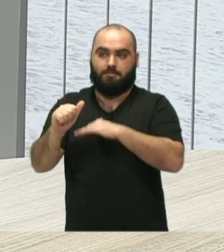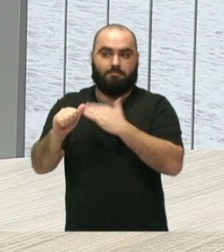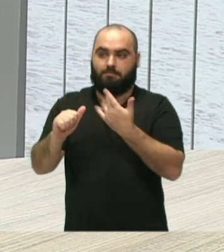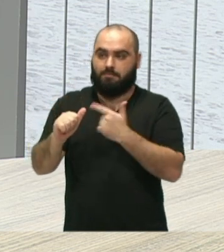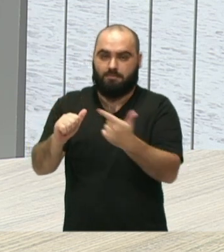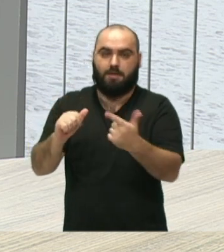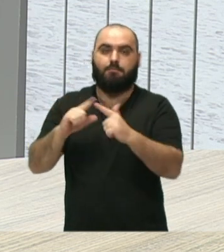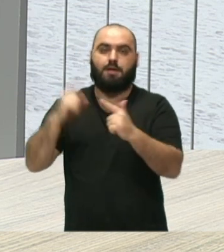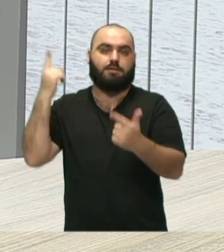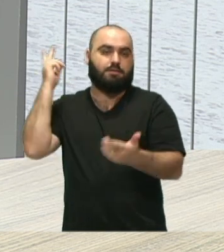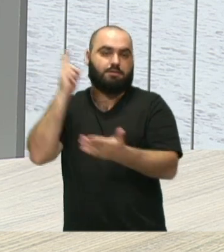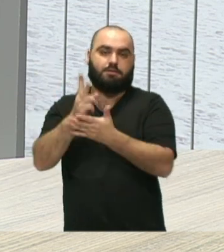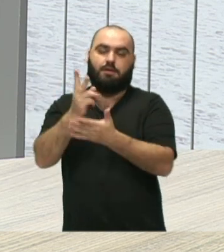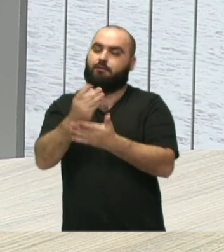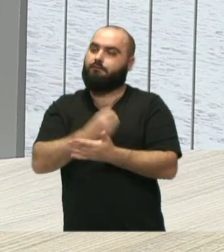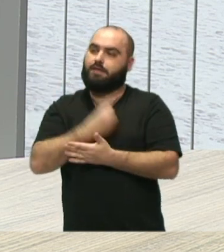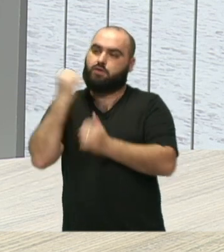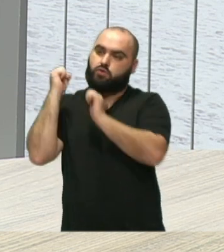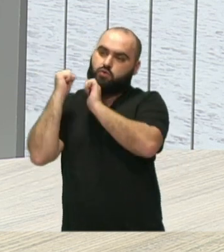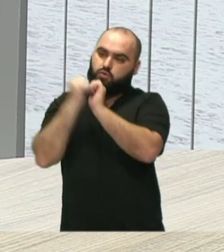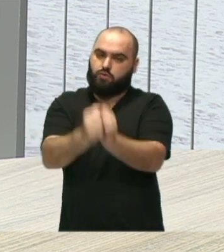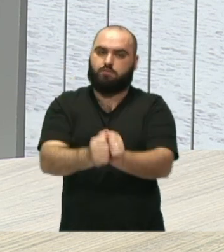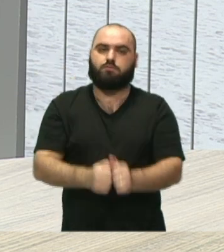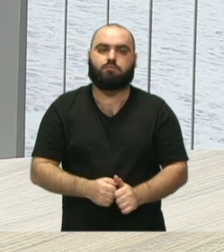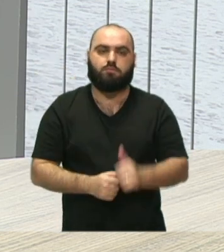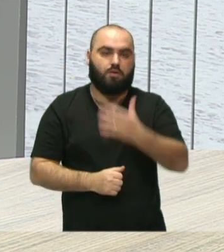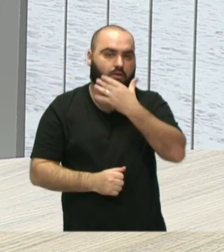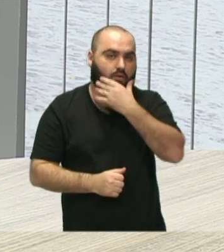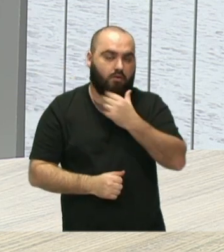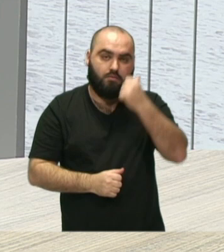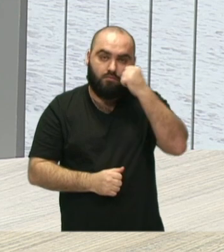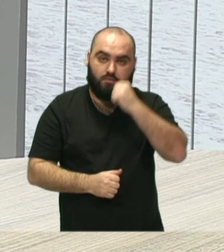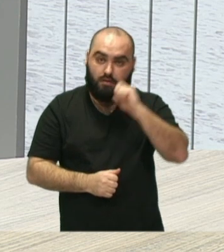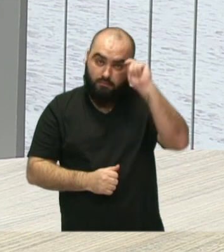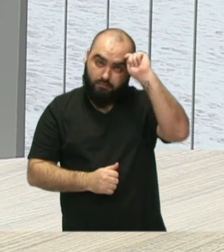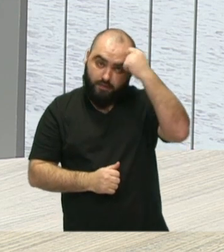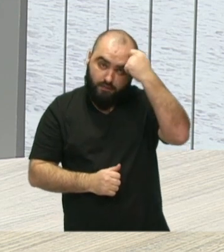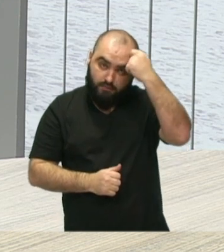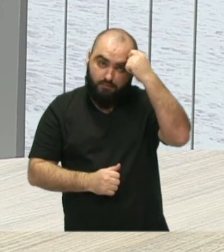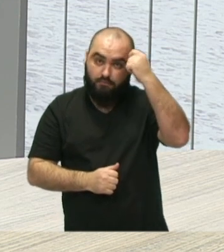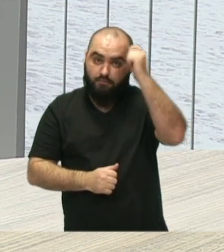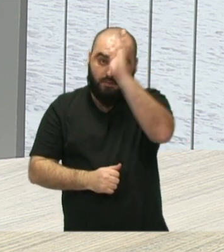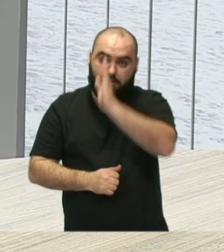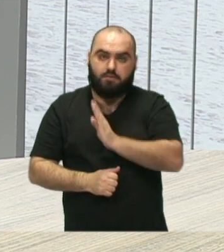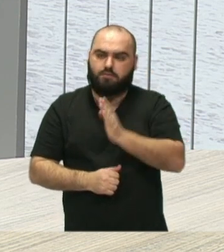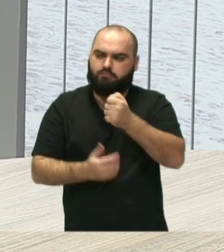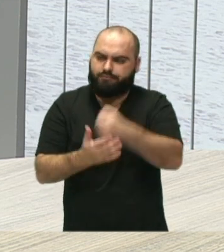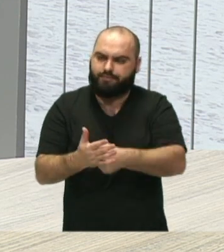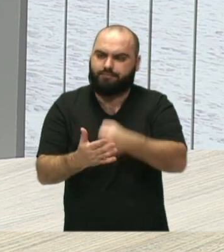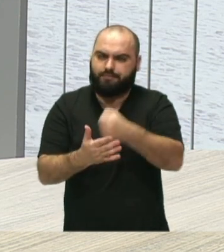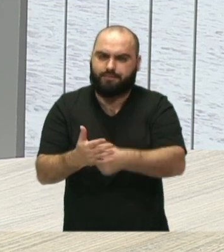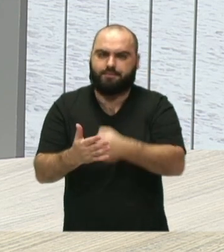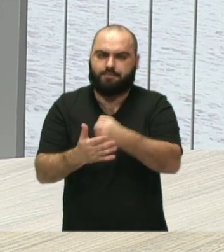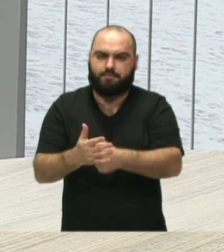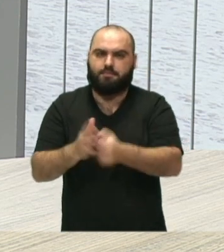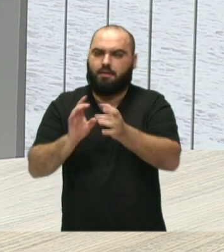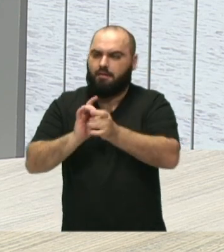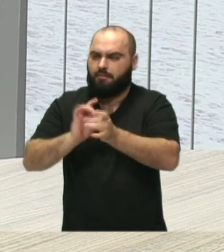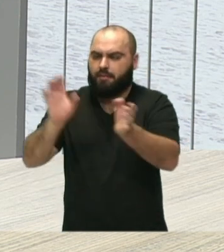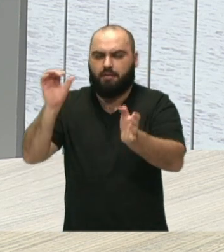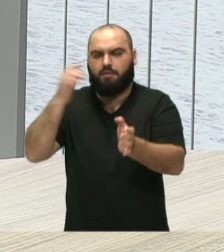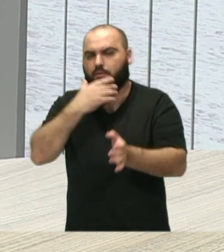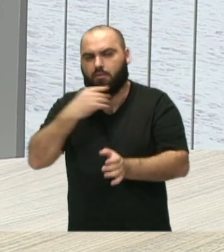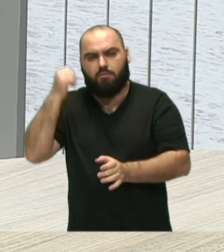comigo sempre. Todas as mulheres e homens pretos desse país que lutaram pela liberdade do homem e da mulher negra em todas